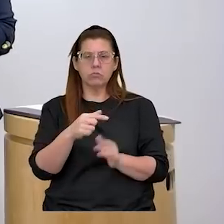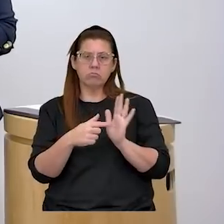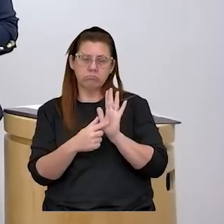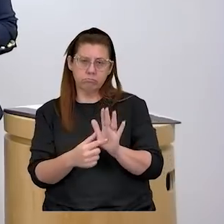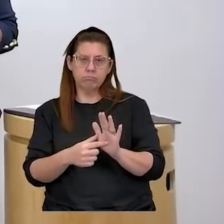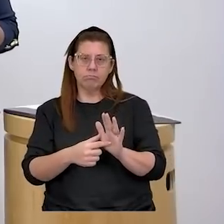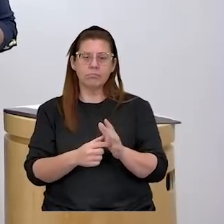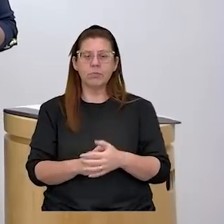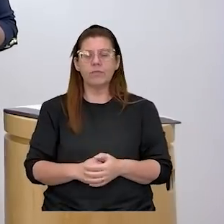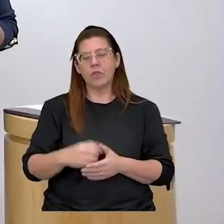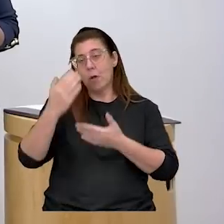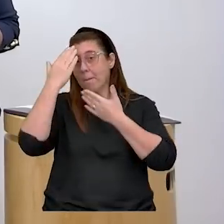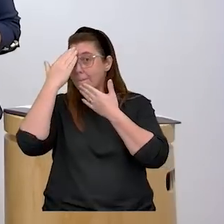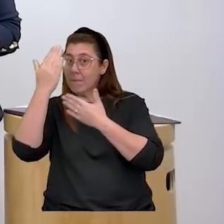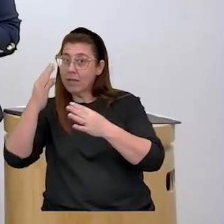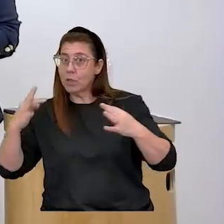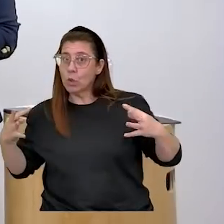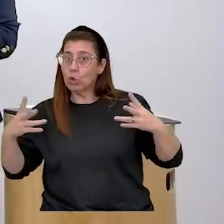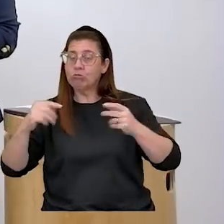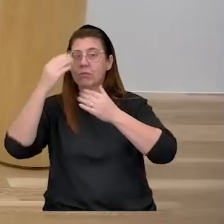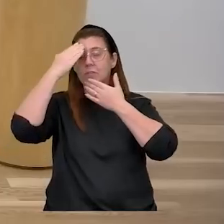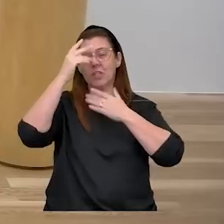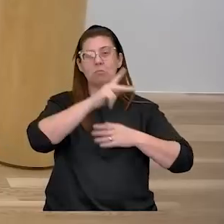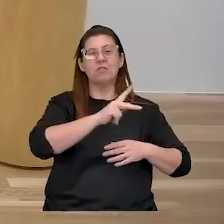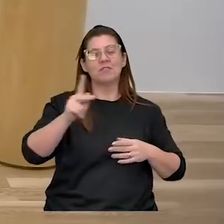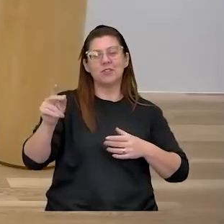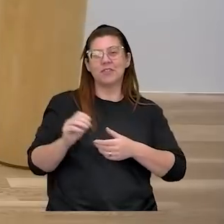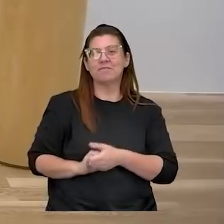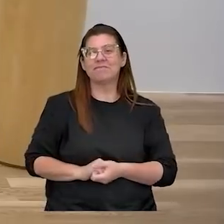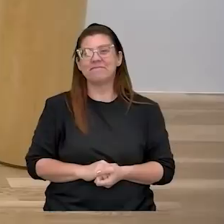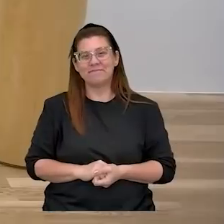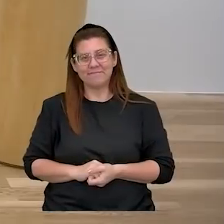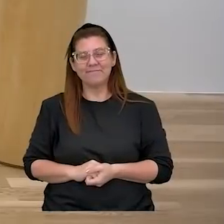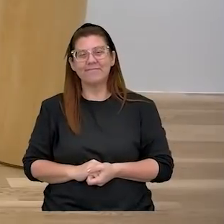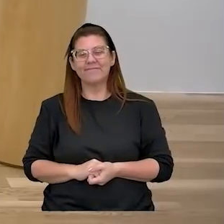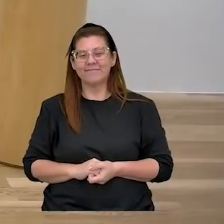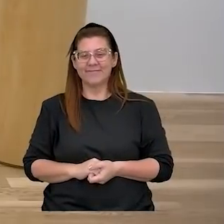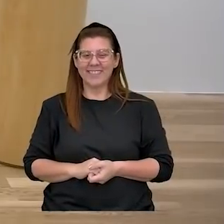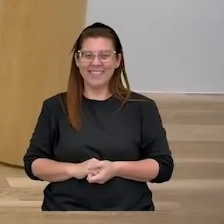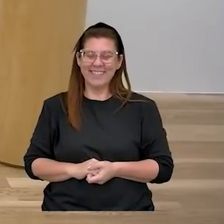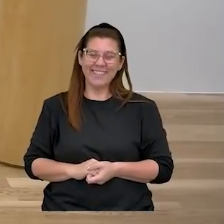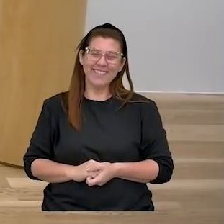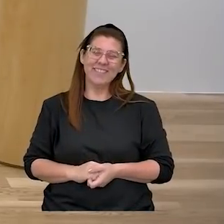Até a próxima aula. Muito obrigada a todos. Obrigada, professora Elaine. Já falar professora